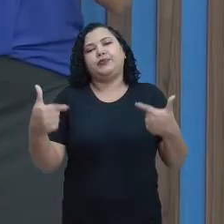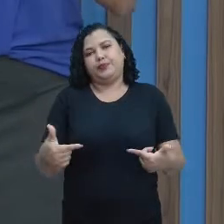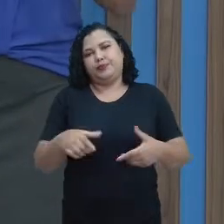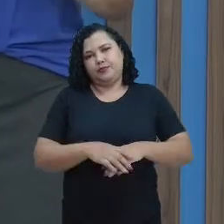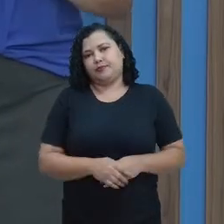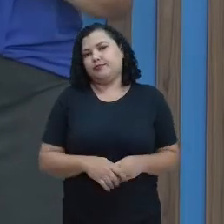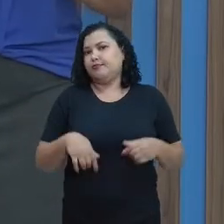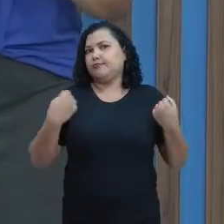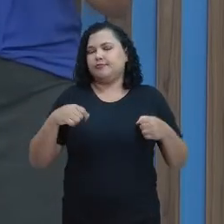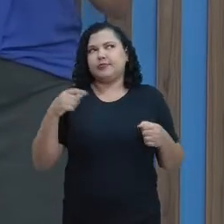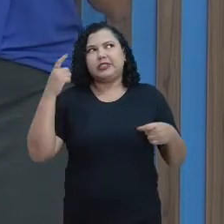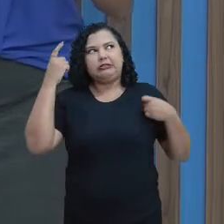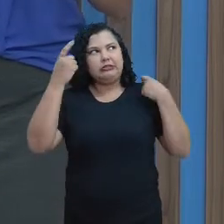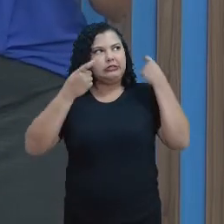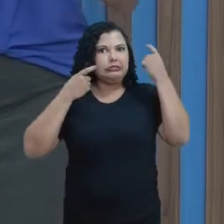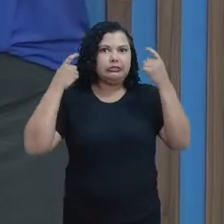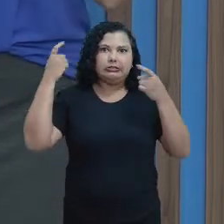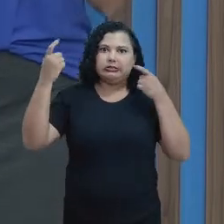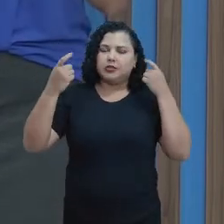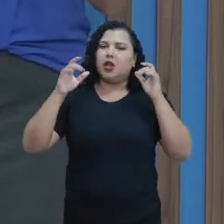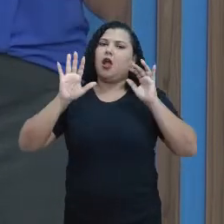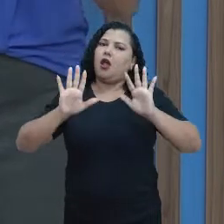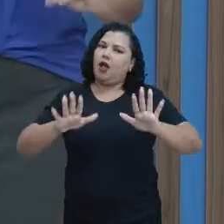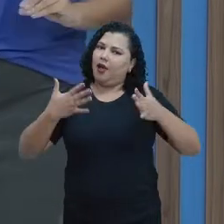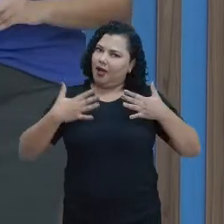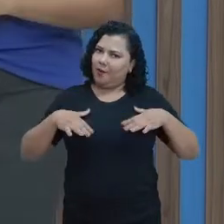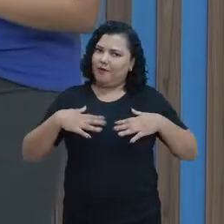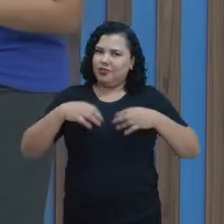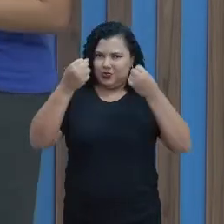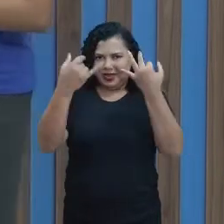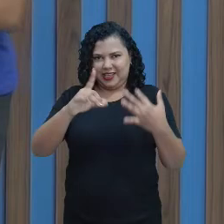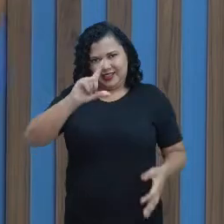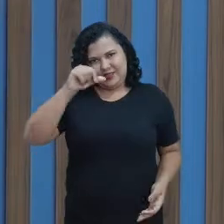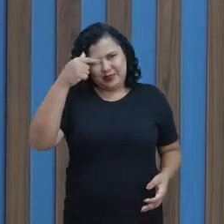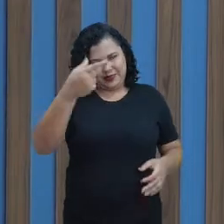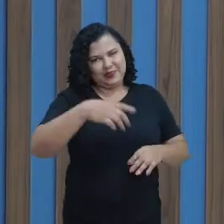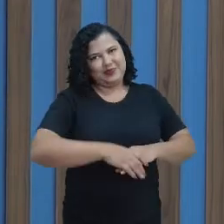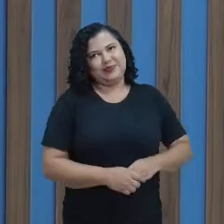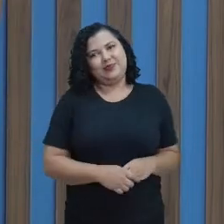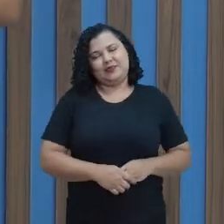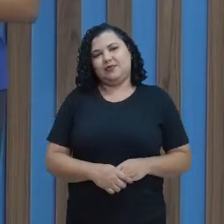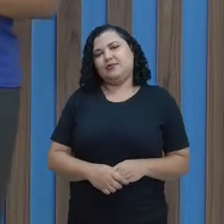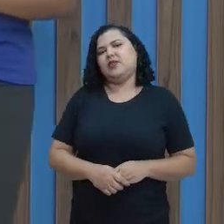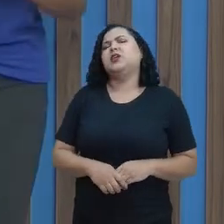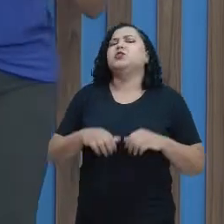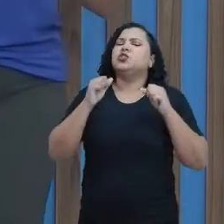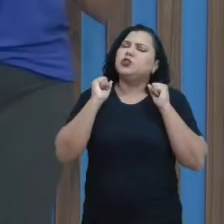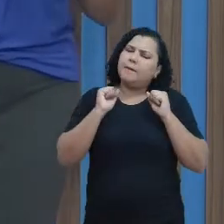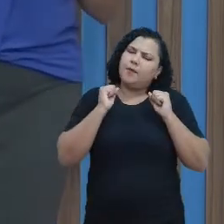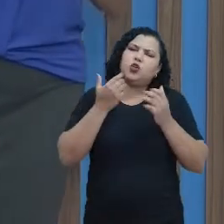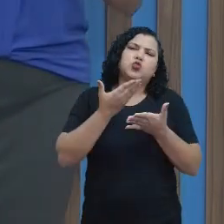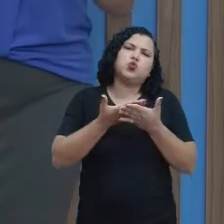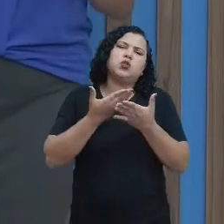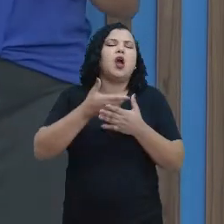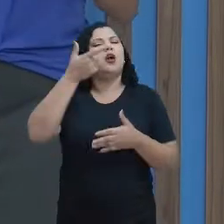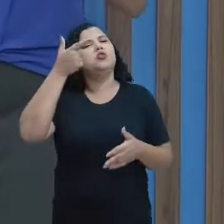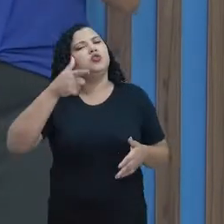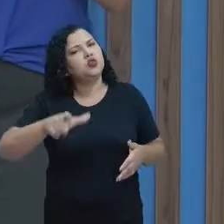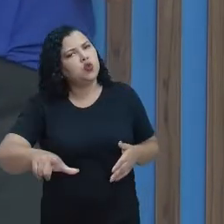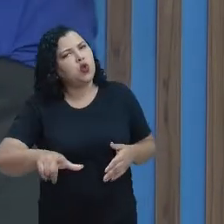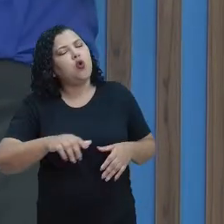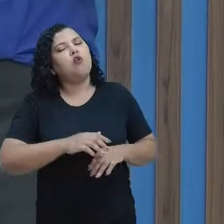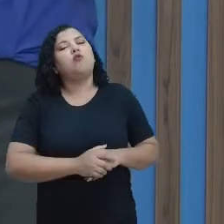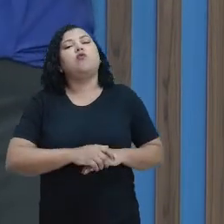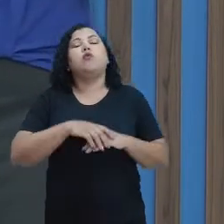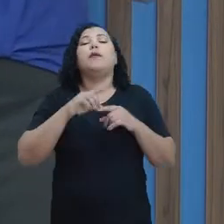aí vocês não precisam ficar preocupados com isso, gente, que eu vou explicar nas próximas aulas, tá? A gente pode rever os adjuntos adverbiais,